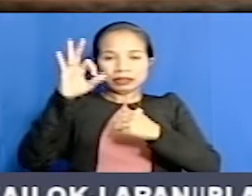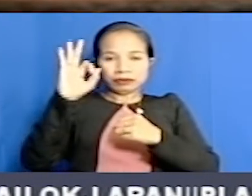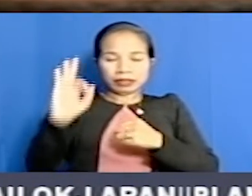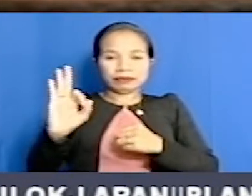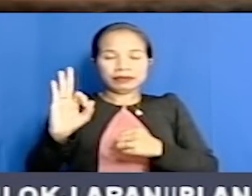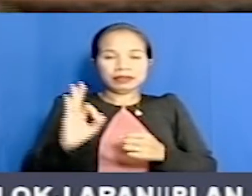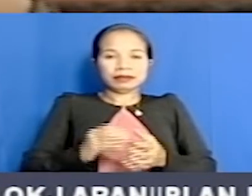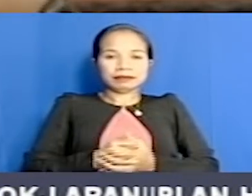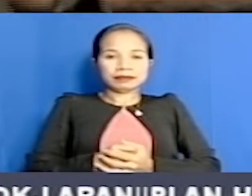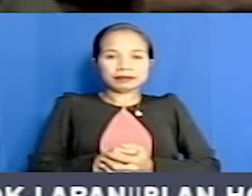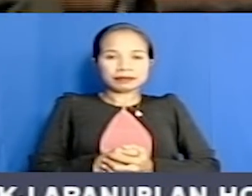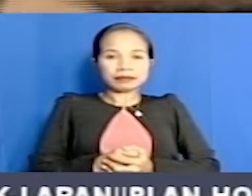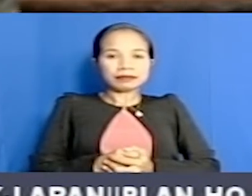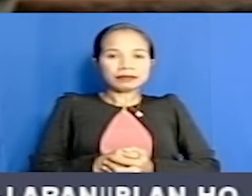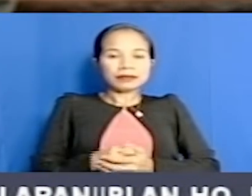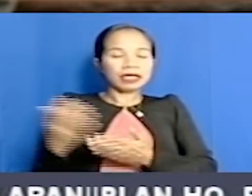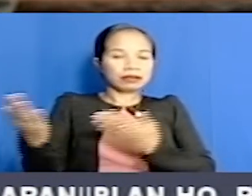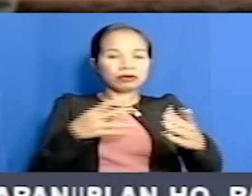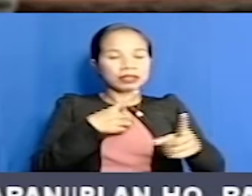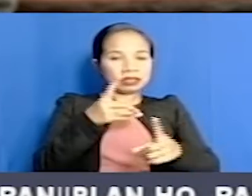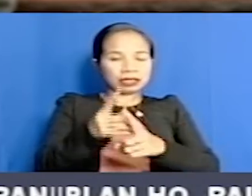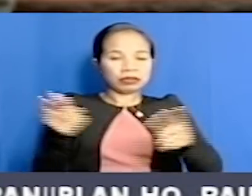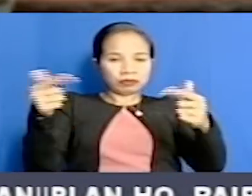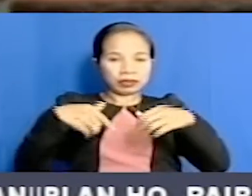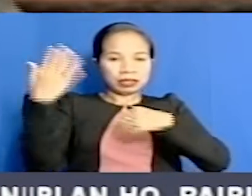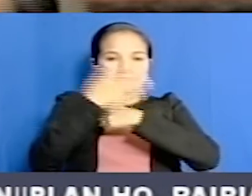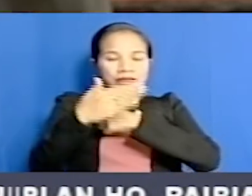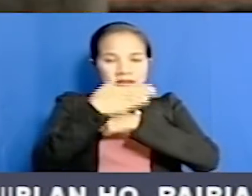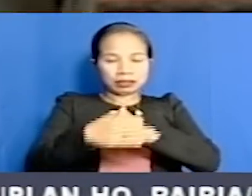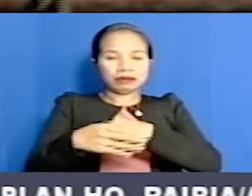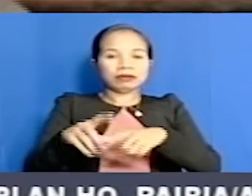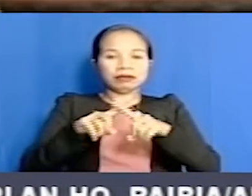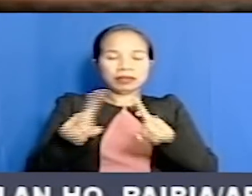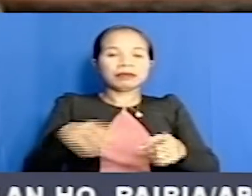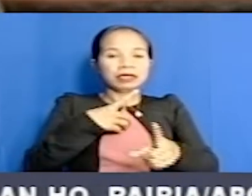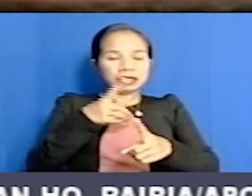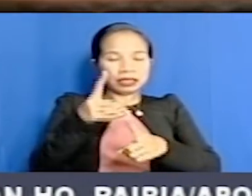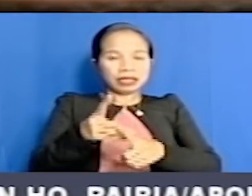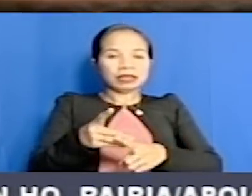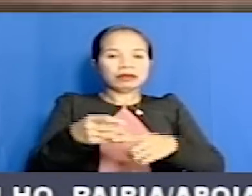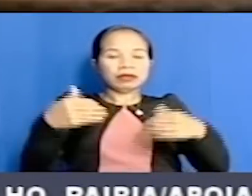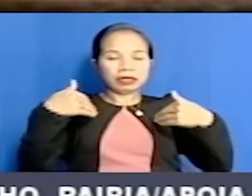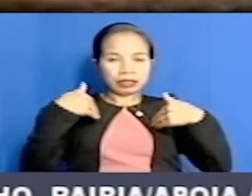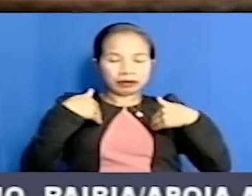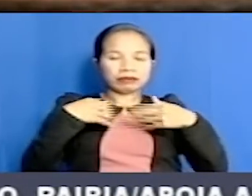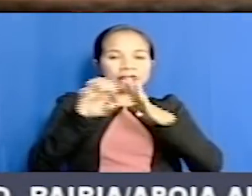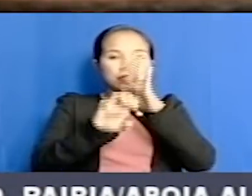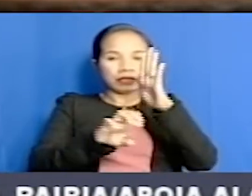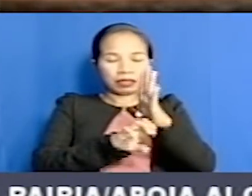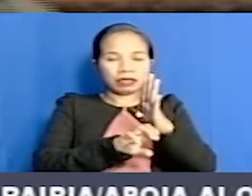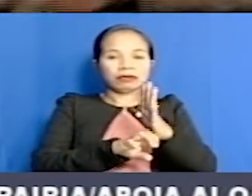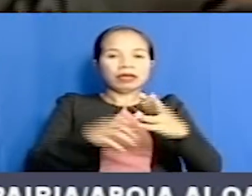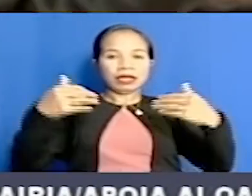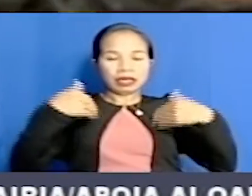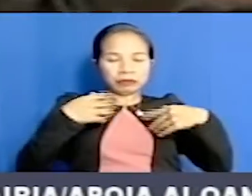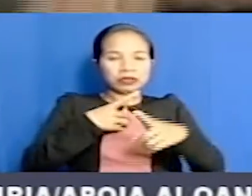Fretili, maklori demokrasia mai irai dene. Mas demokrasia is a nível do Estado e a